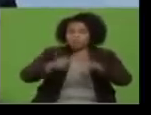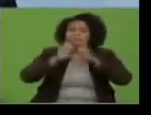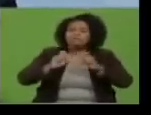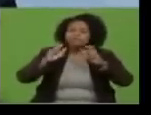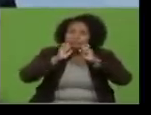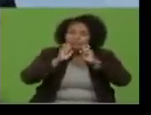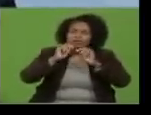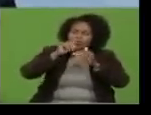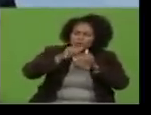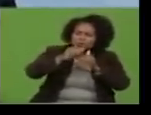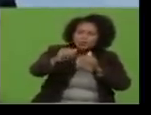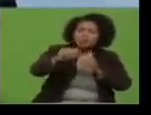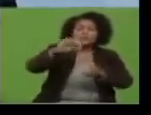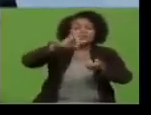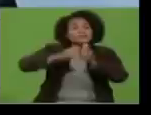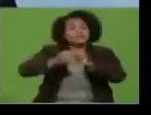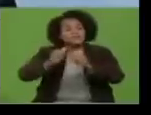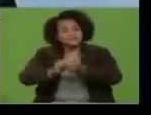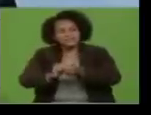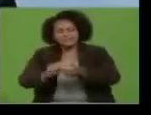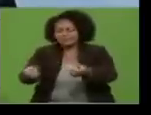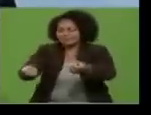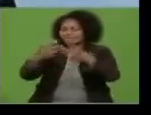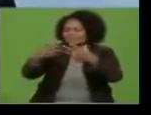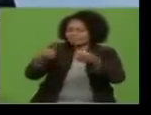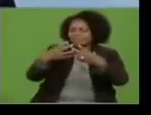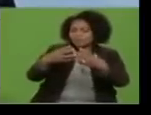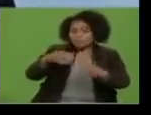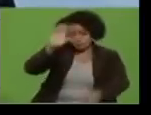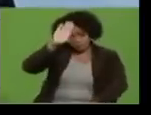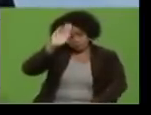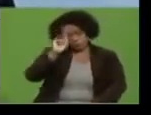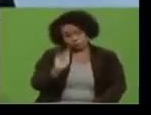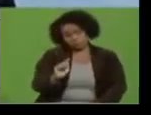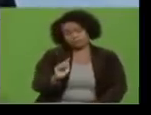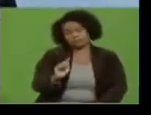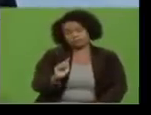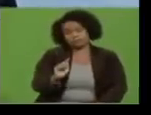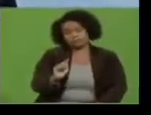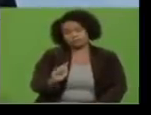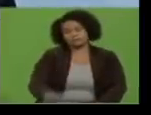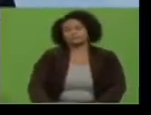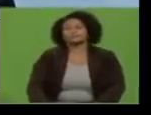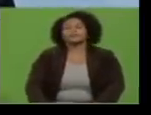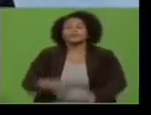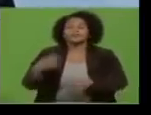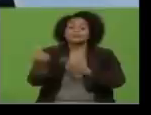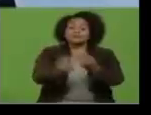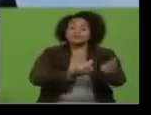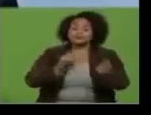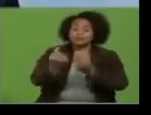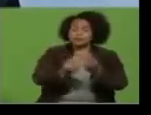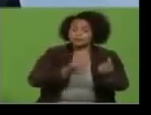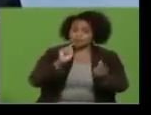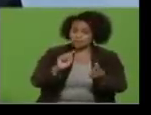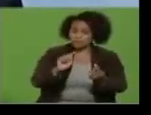os riscos de propagação exponencial da Covid-19. Este cenário